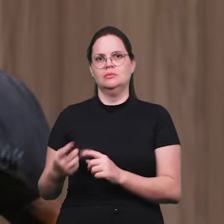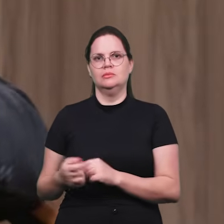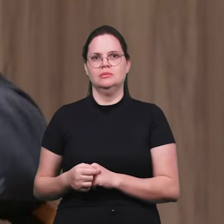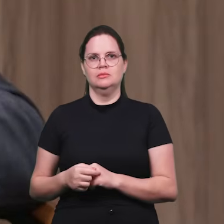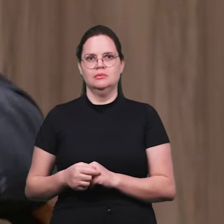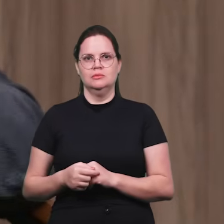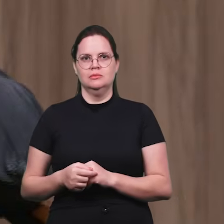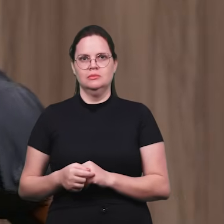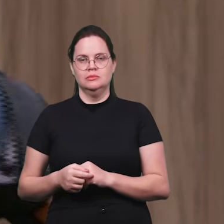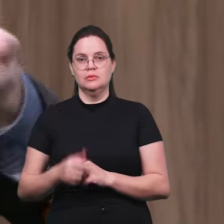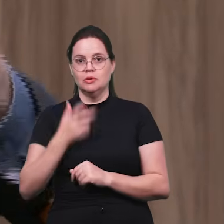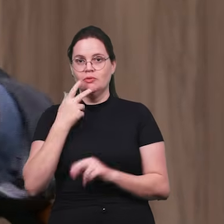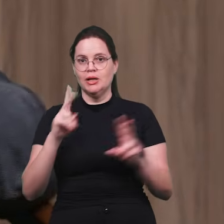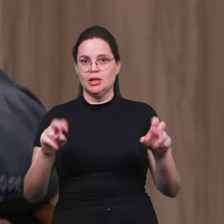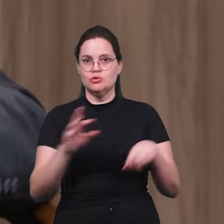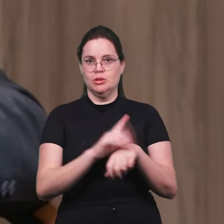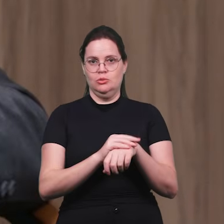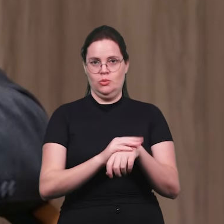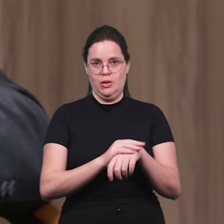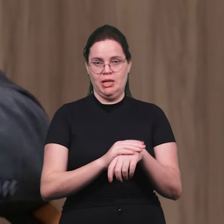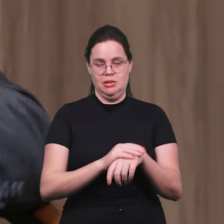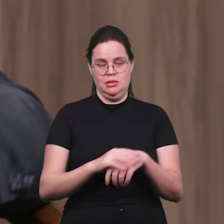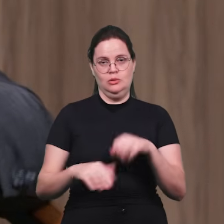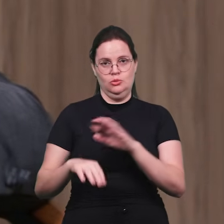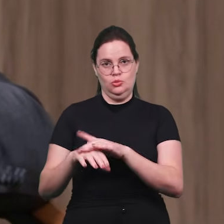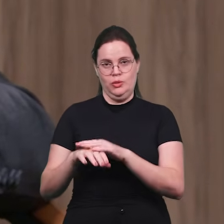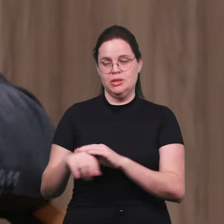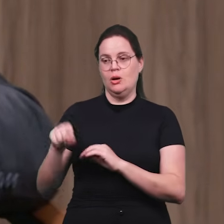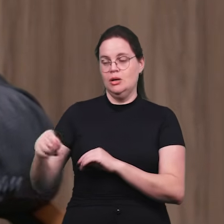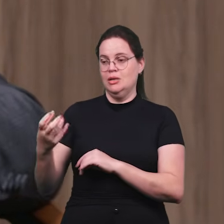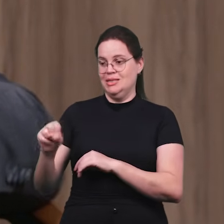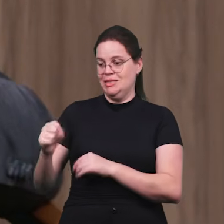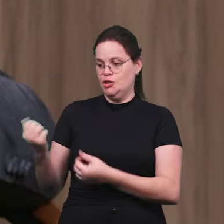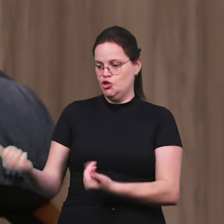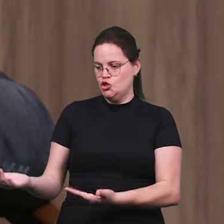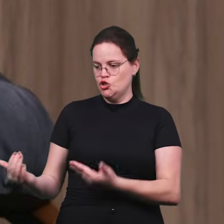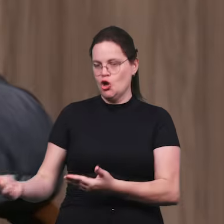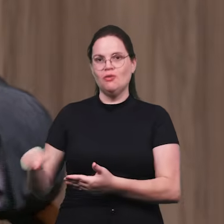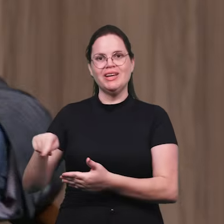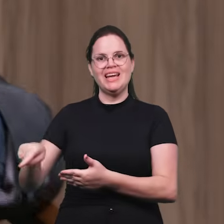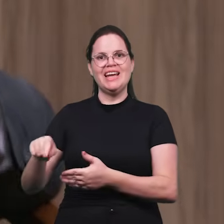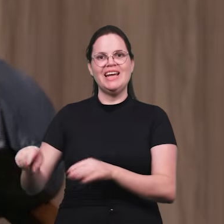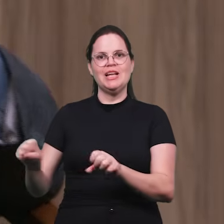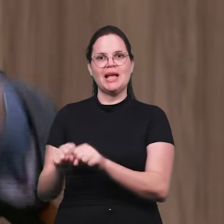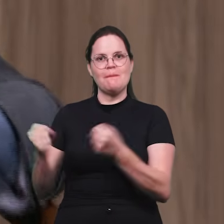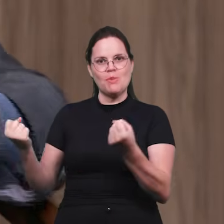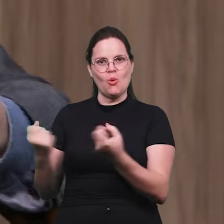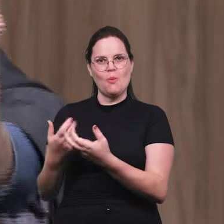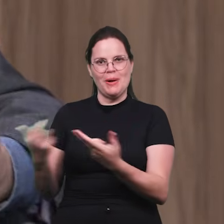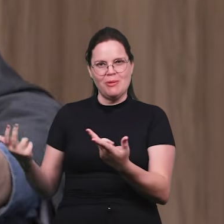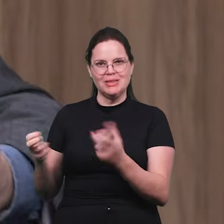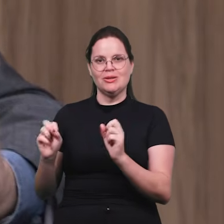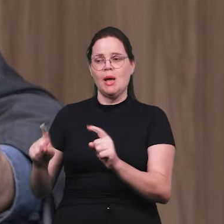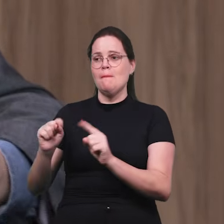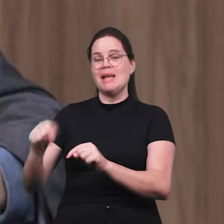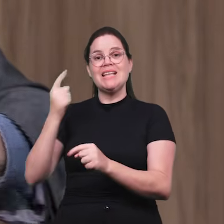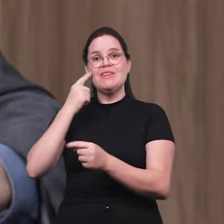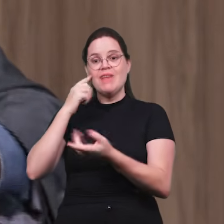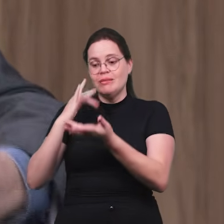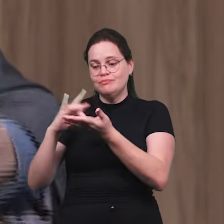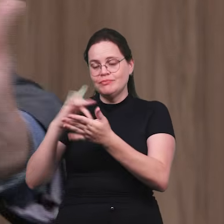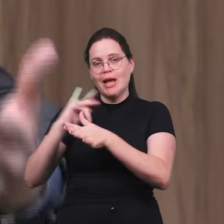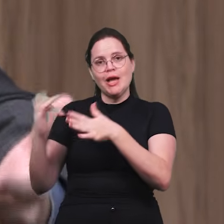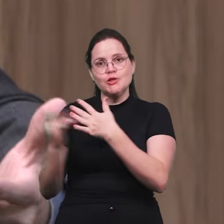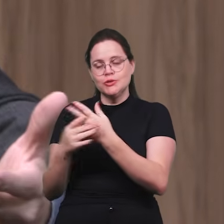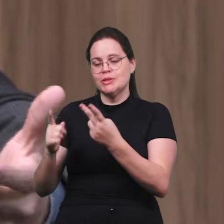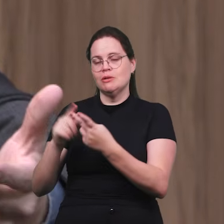comparando literalmente a patologia, né, uma fratura. Ele tem acesso à rede social, ele é mais ativo, ele tem mais situações em que